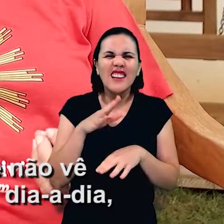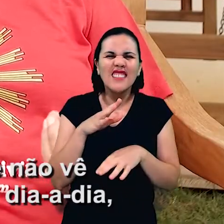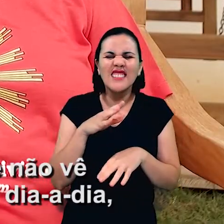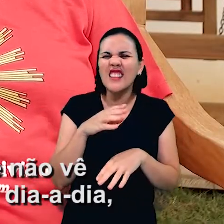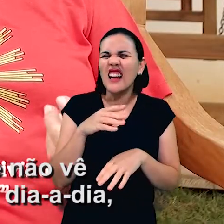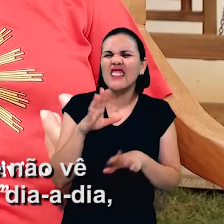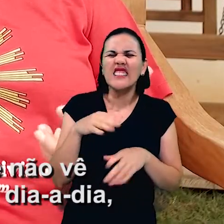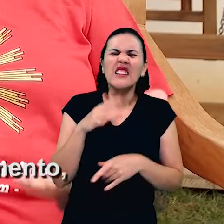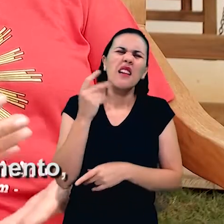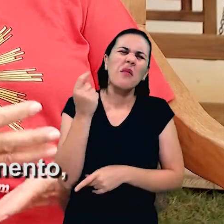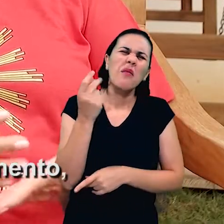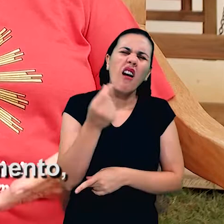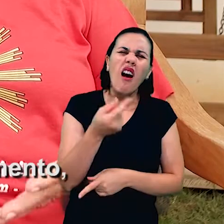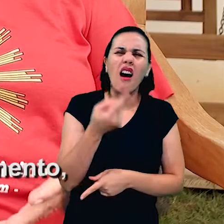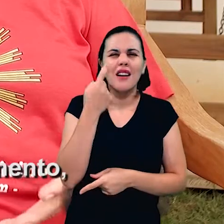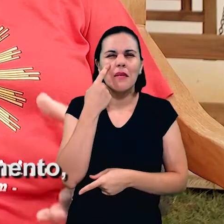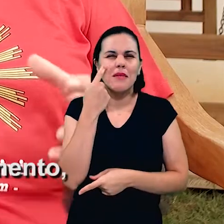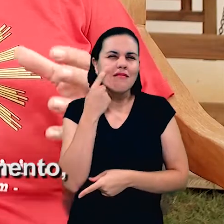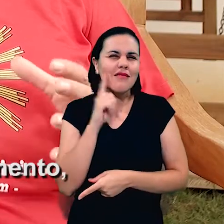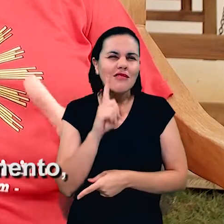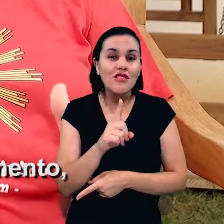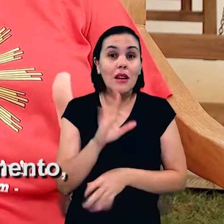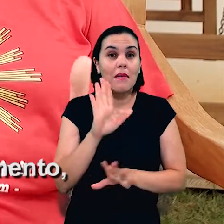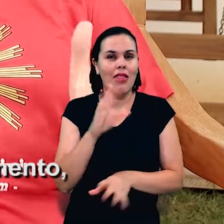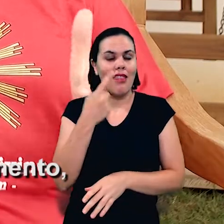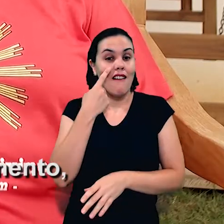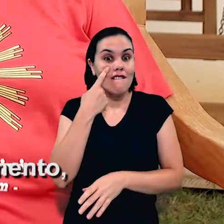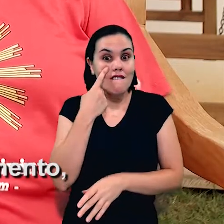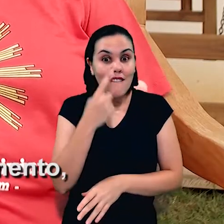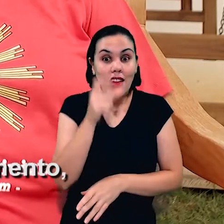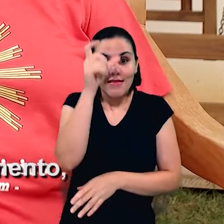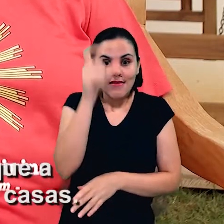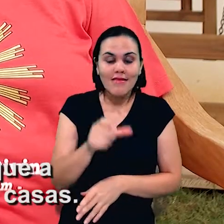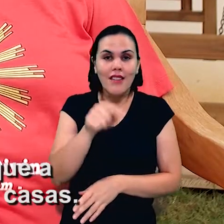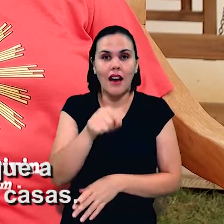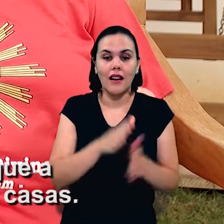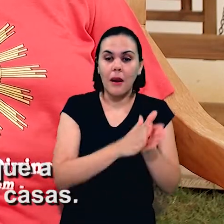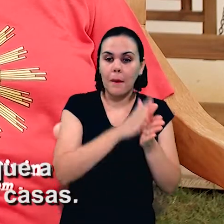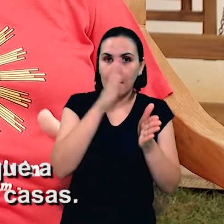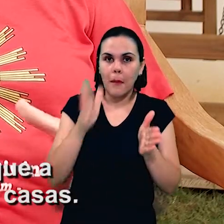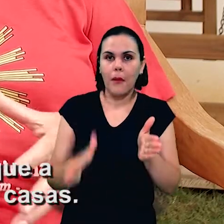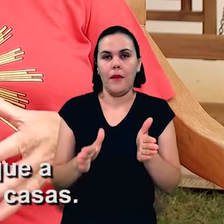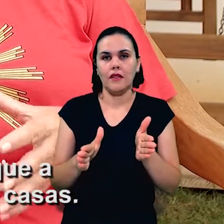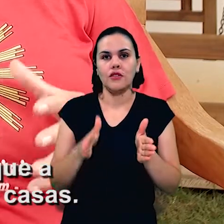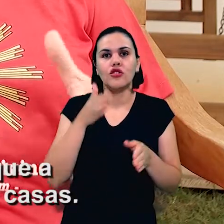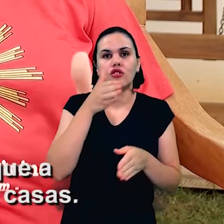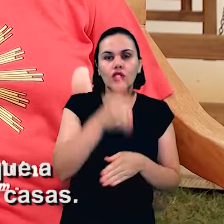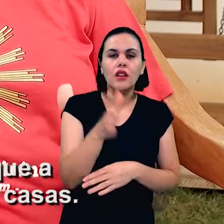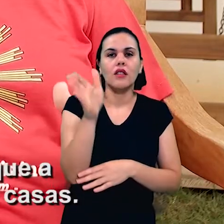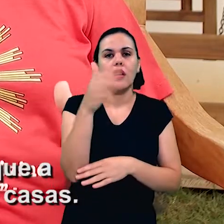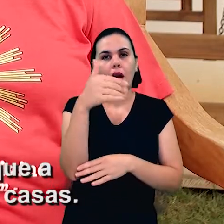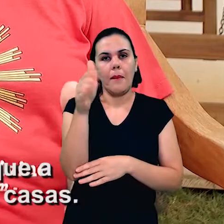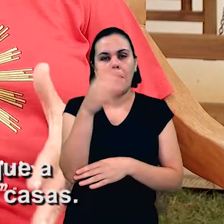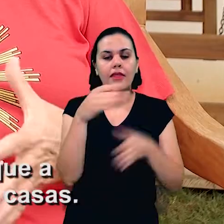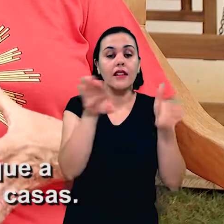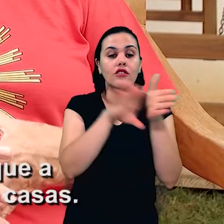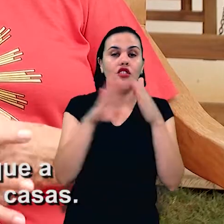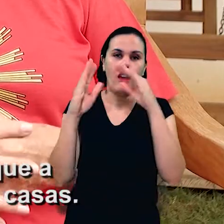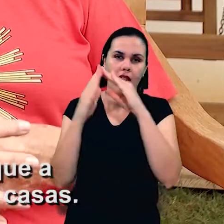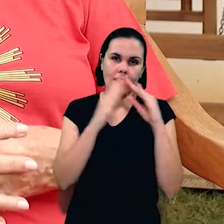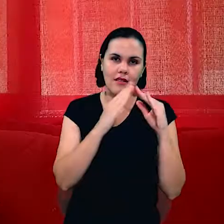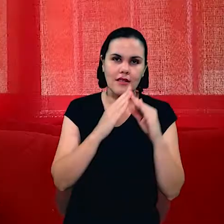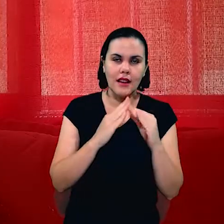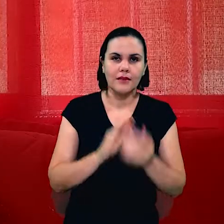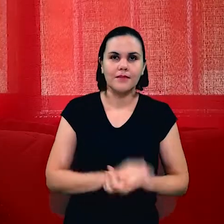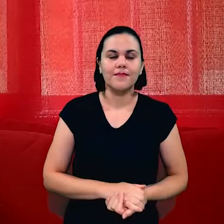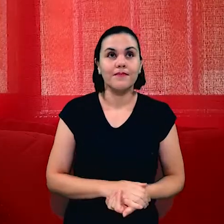seu dia a dia, né? Durante o ano, você vê nesse momento, no momento que a bandeira chega nas